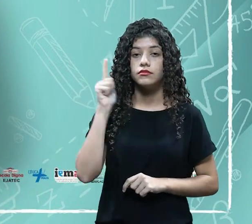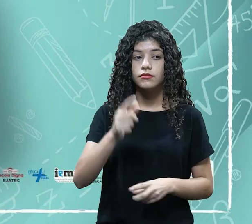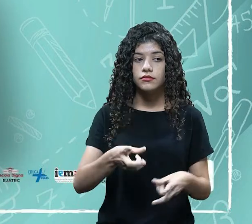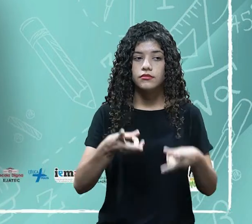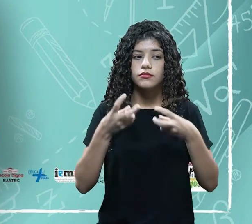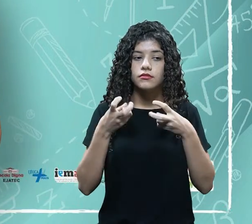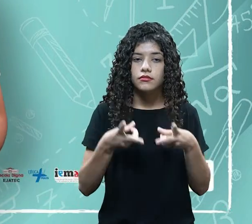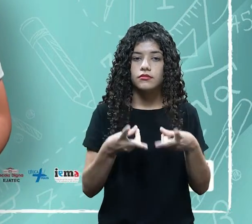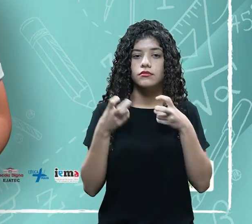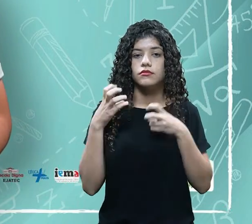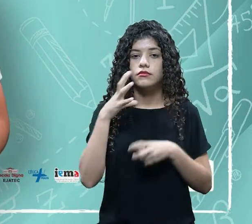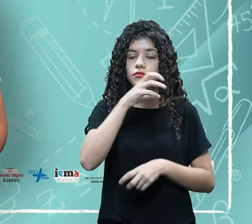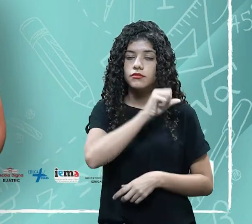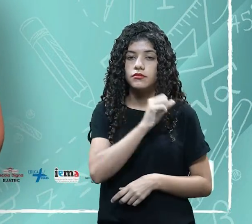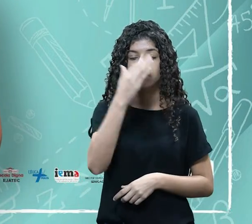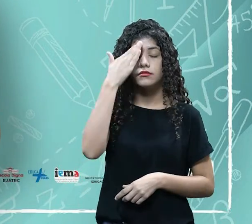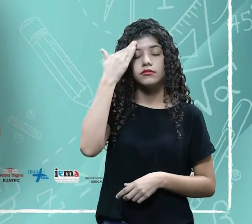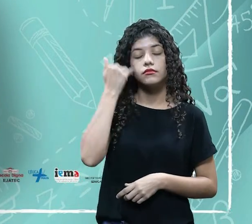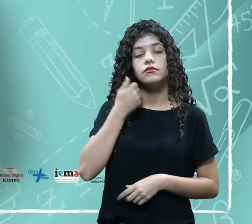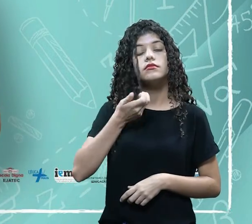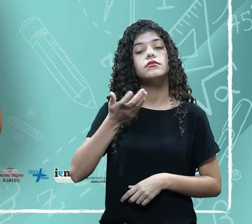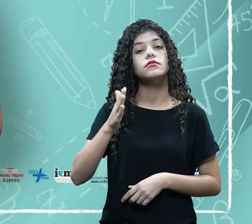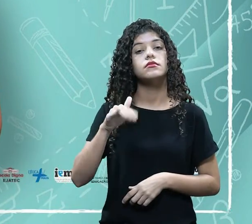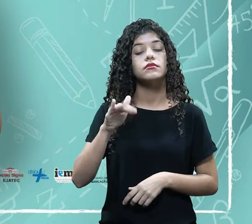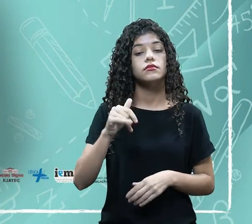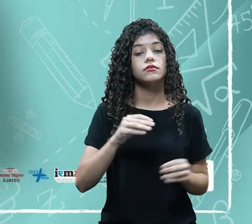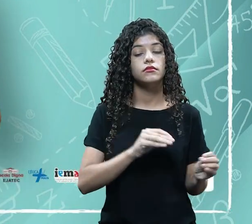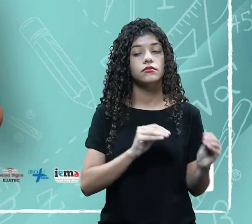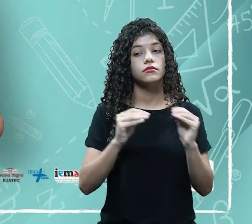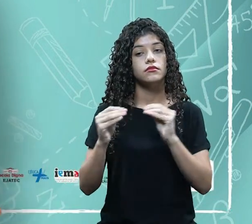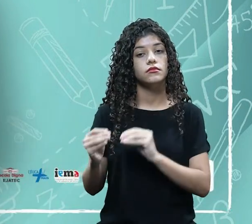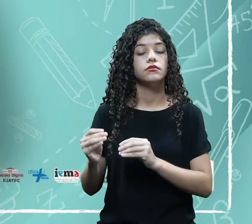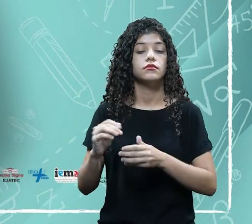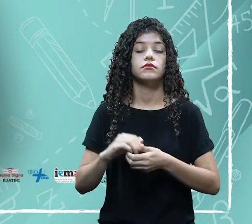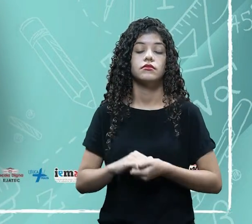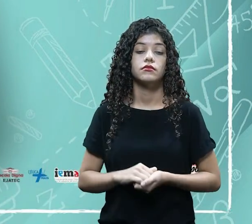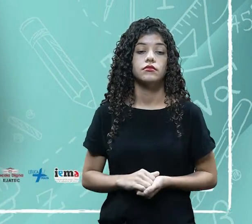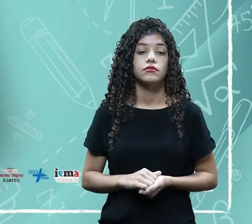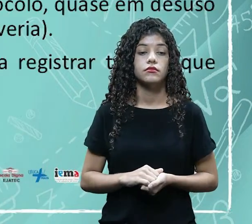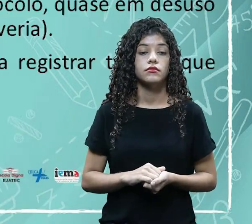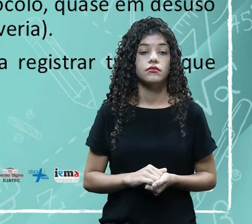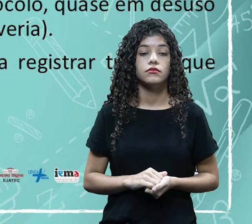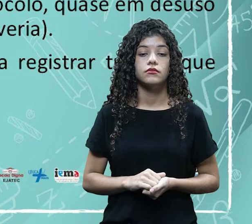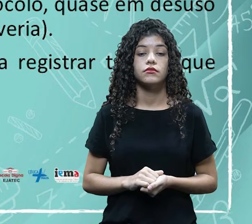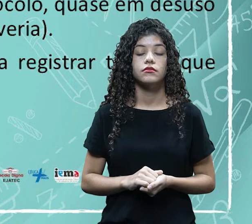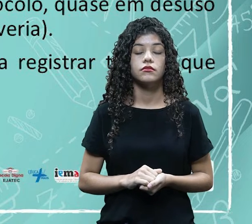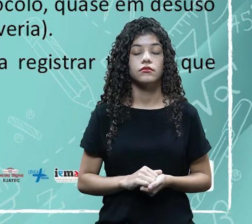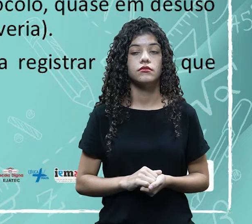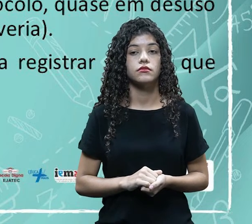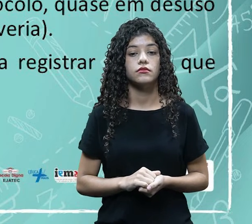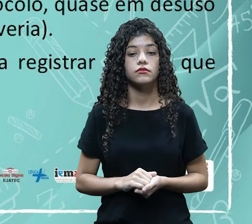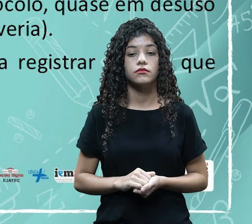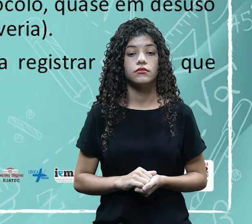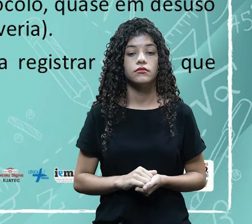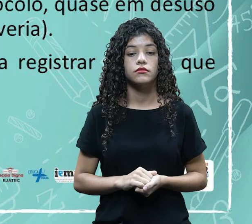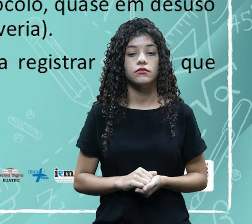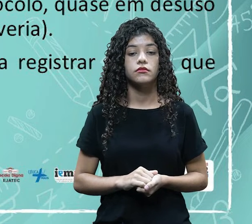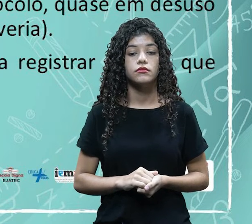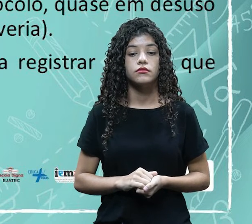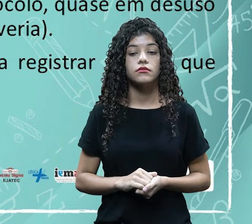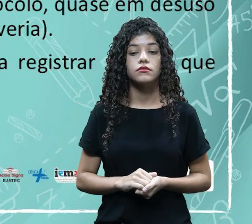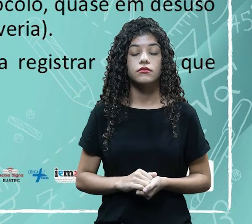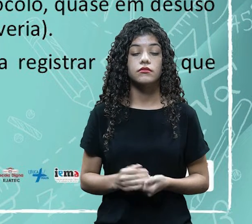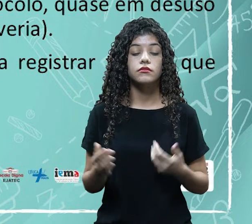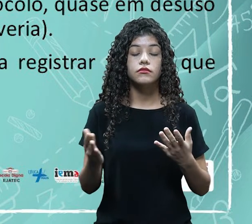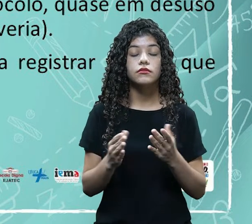consegue identificar o documento, saber quem entregou, né? Mesmo não sendo do setor de protocolo. Bom, o sistema informatizado é um sistema